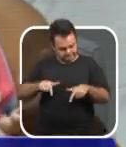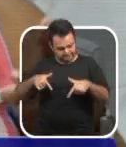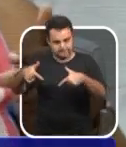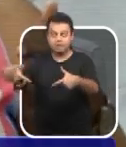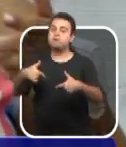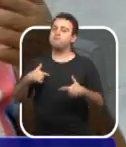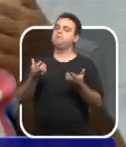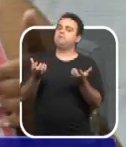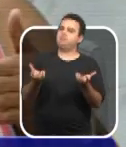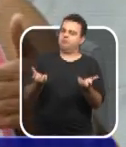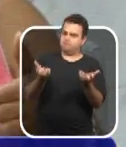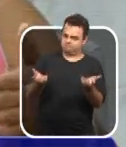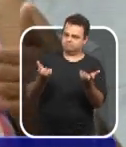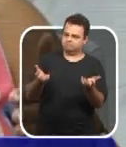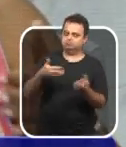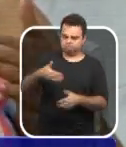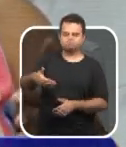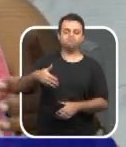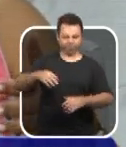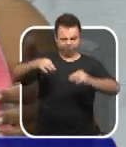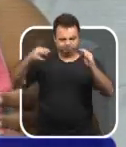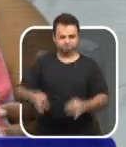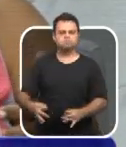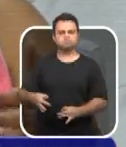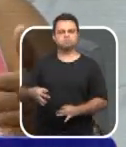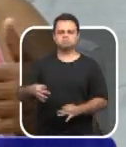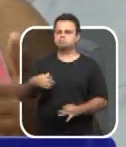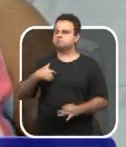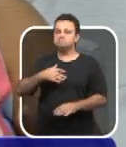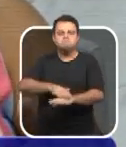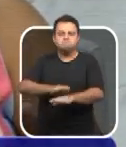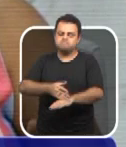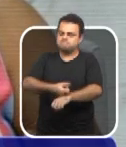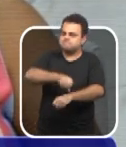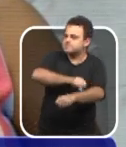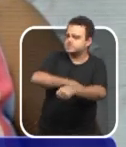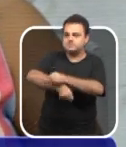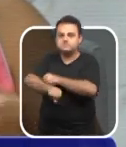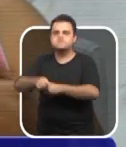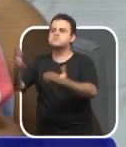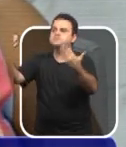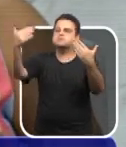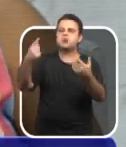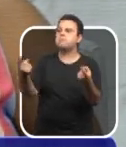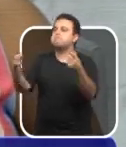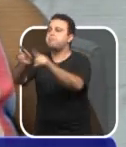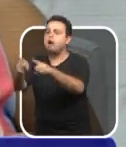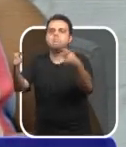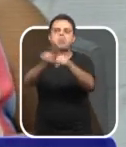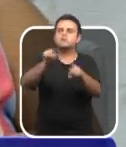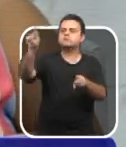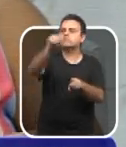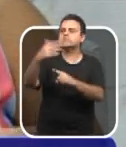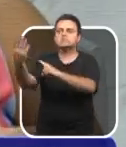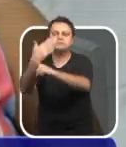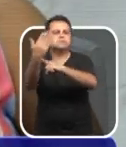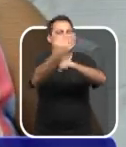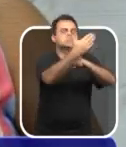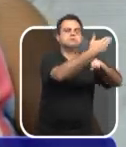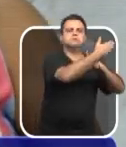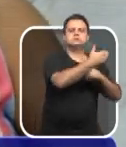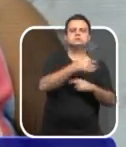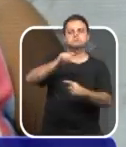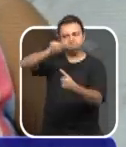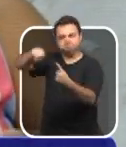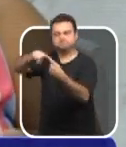executada. É o que eu pretendo e quero e vai acontecer, porque eu vou fazer de tudo para isso, buscar parceria, para que eu possa ter